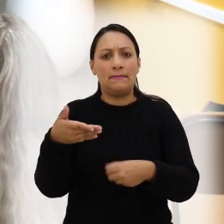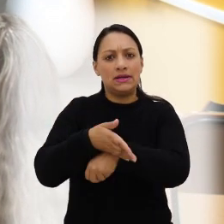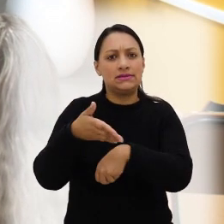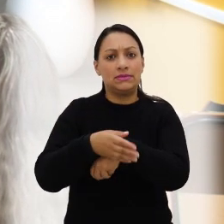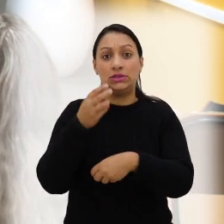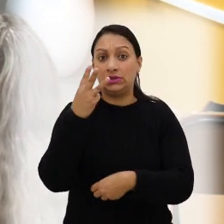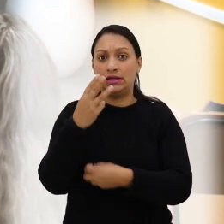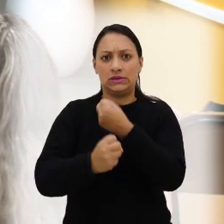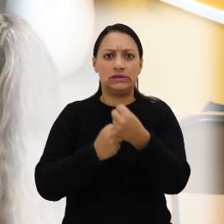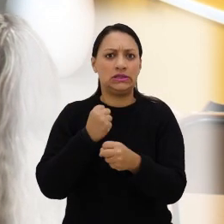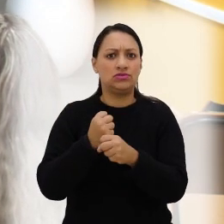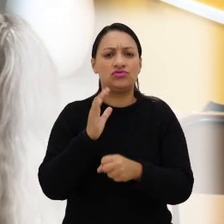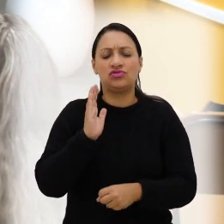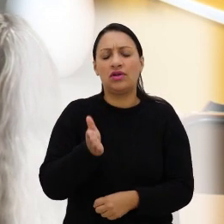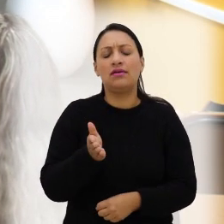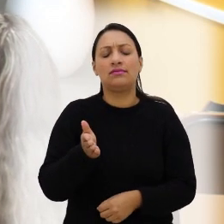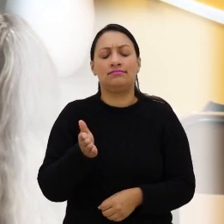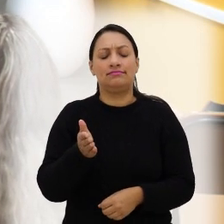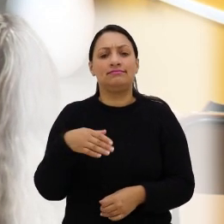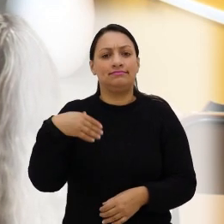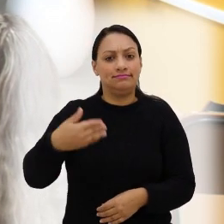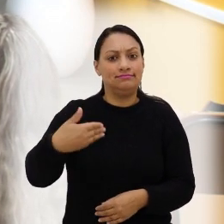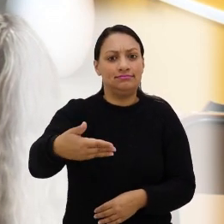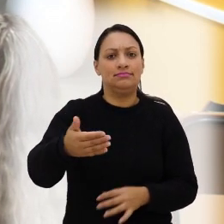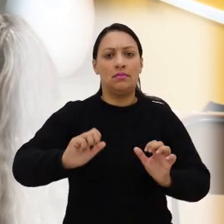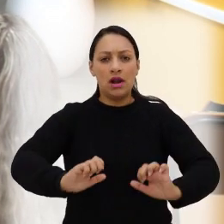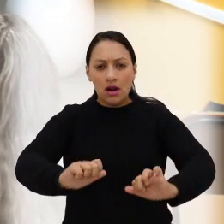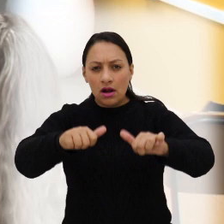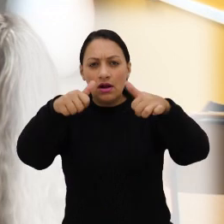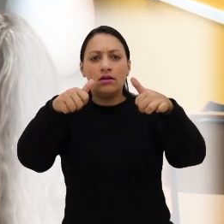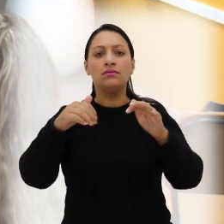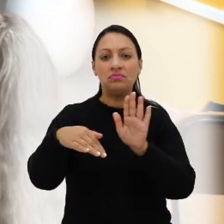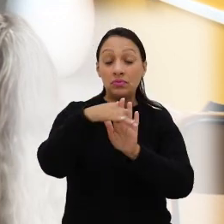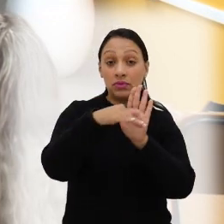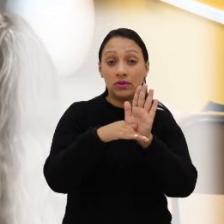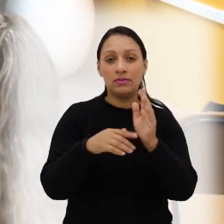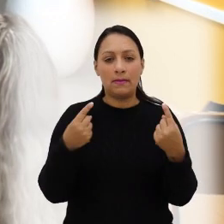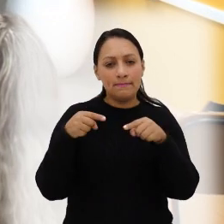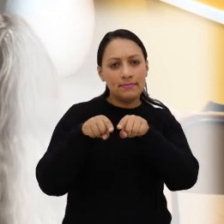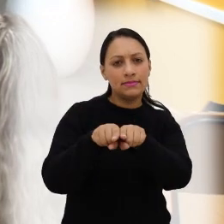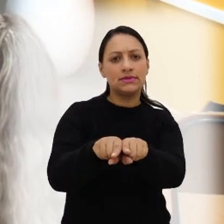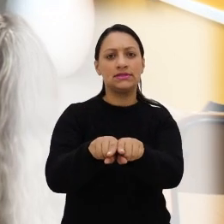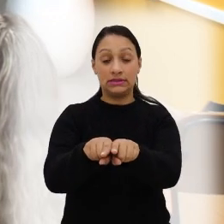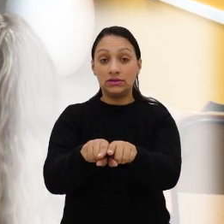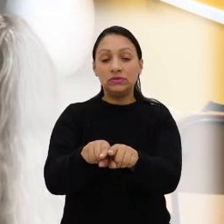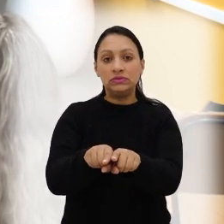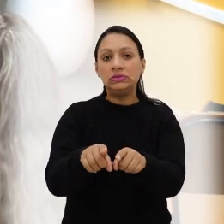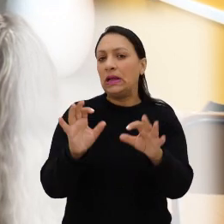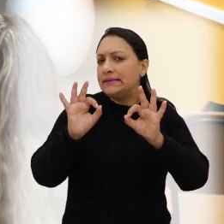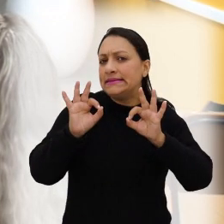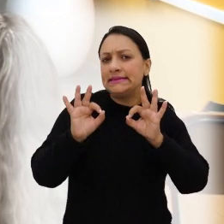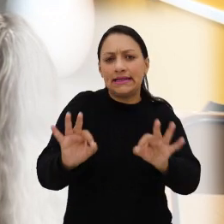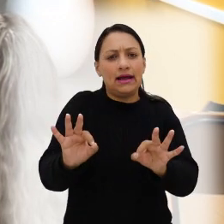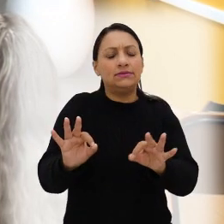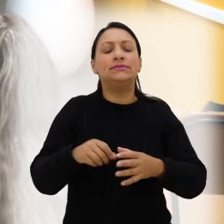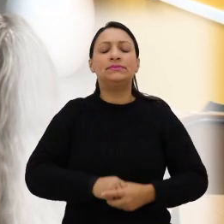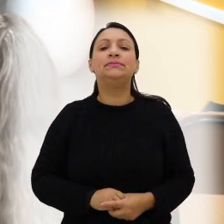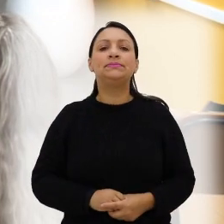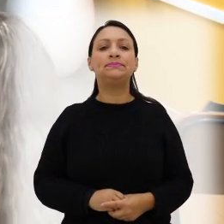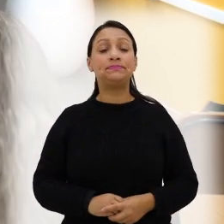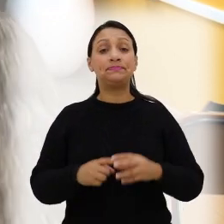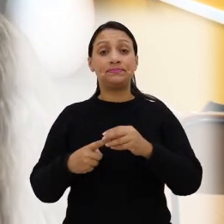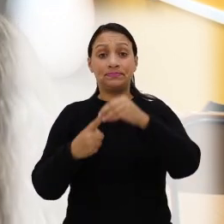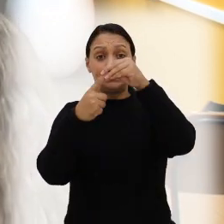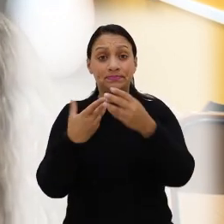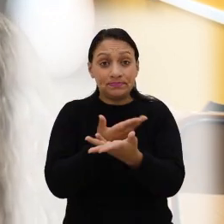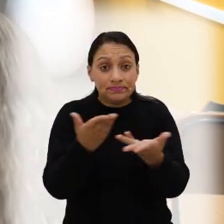anos, e a gente tem cada vez está aprimorando mais o programa, essa parceria que tem dado super certo, e principalmente com